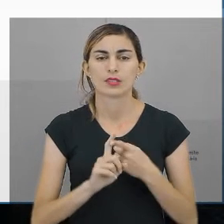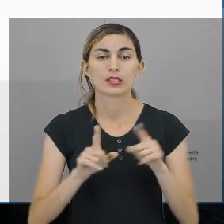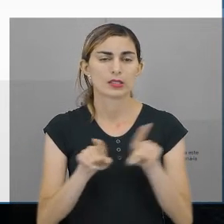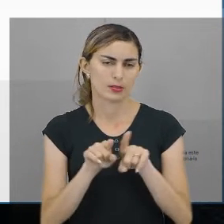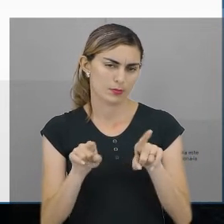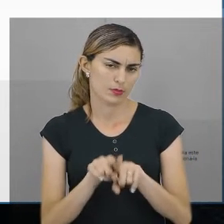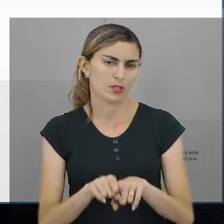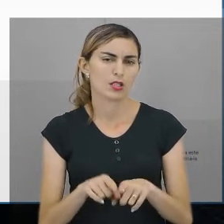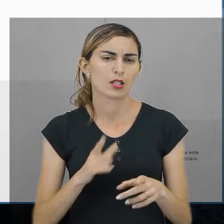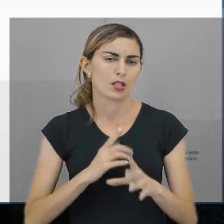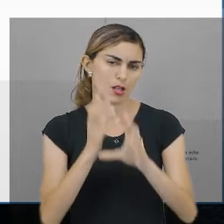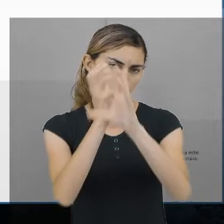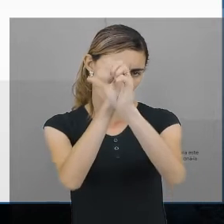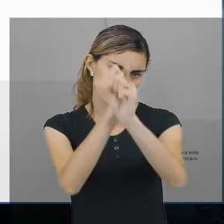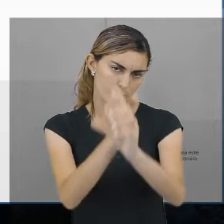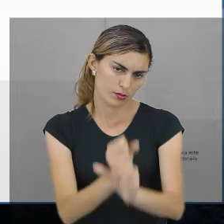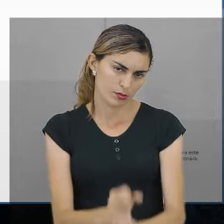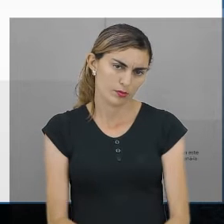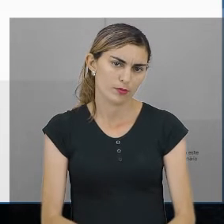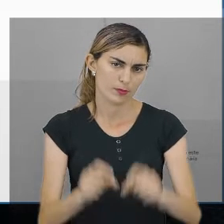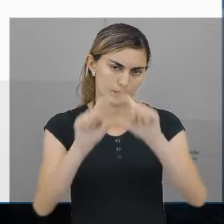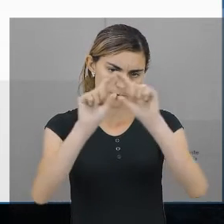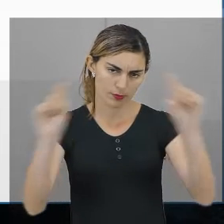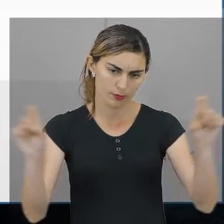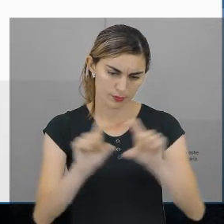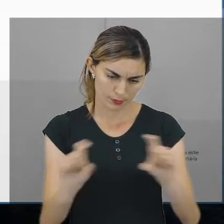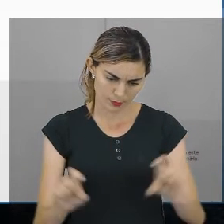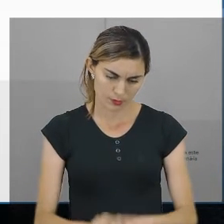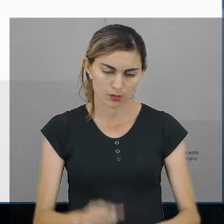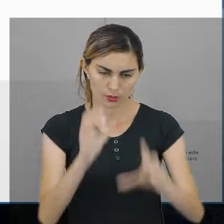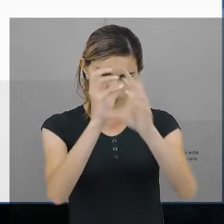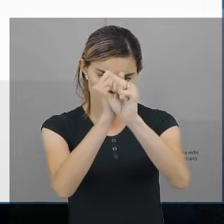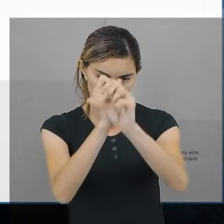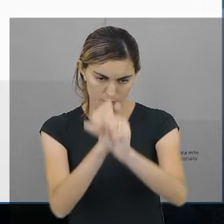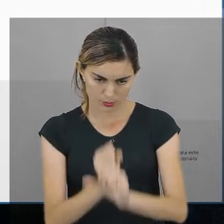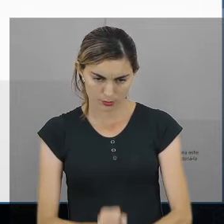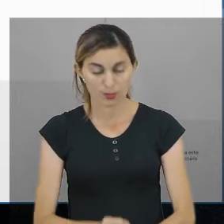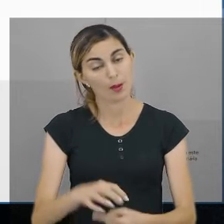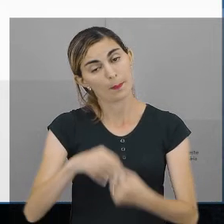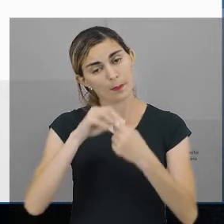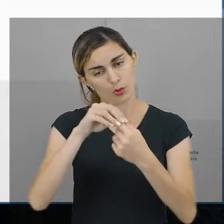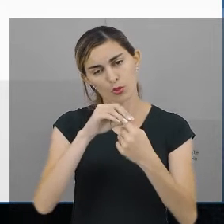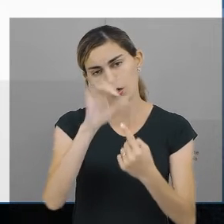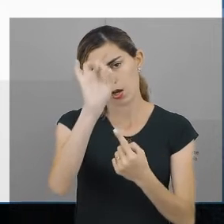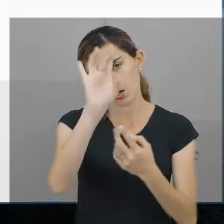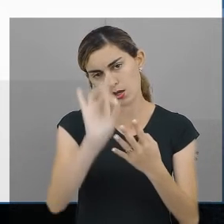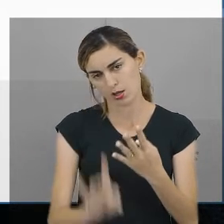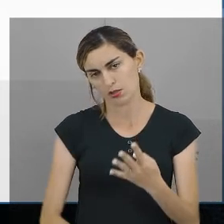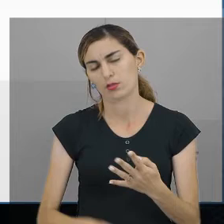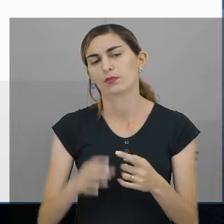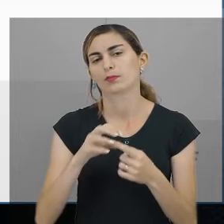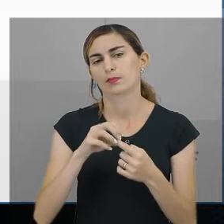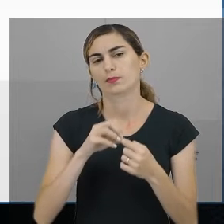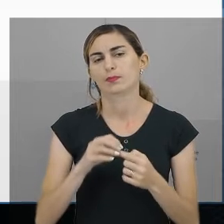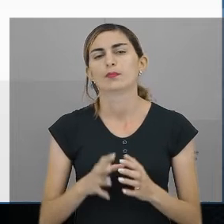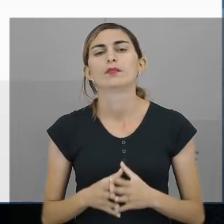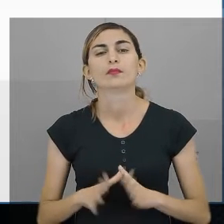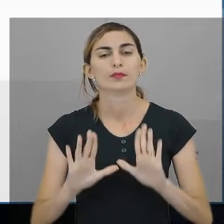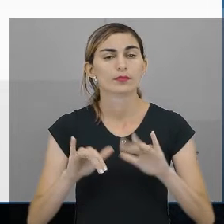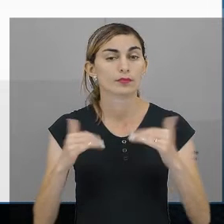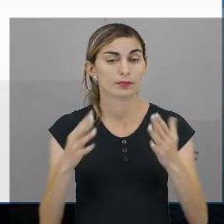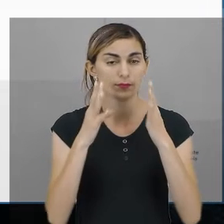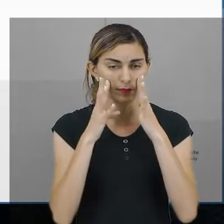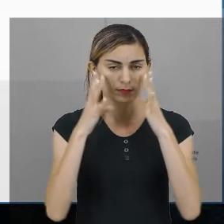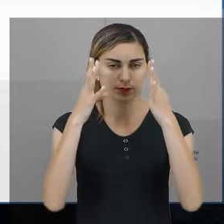e são calculadas as operações de acordo com a prioridade de cada operador. Então, preste